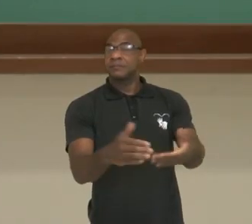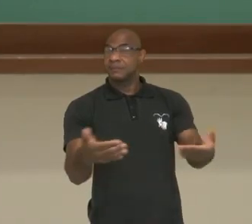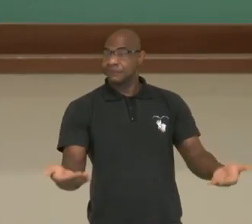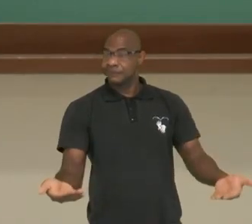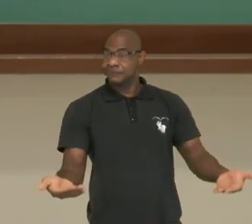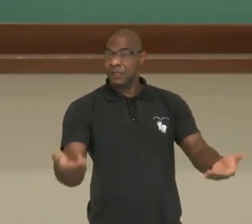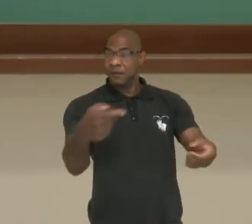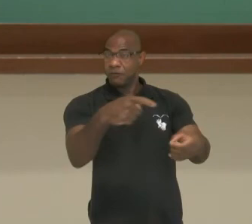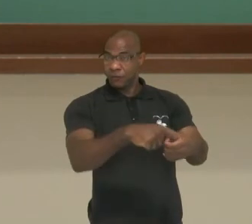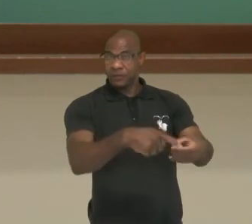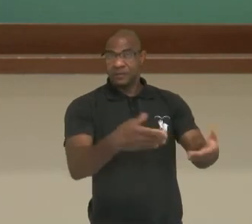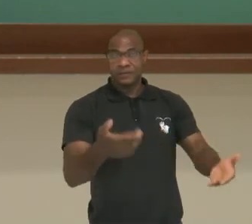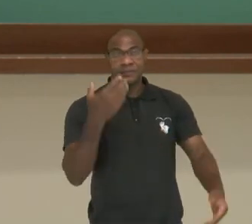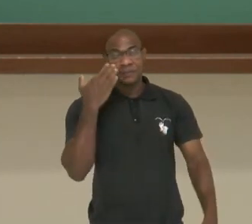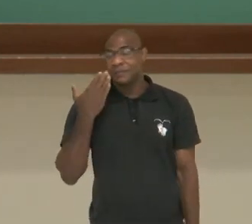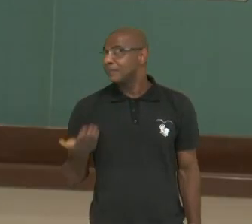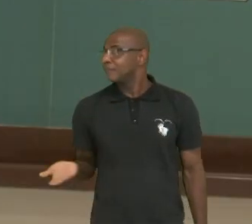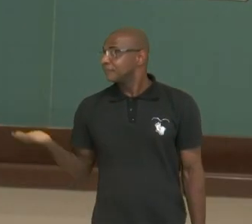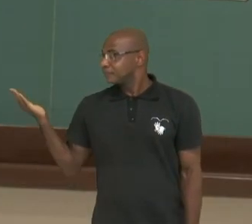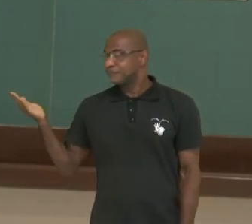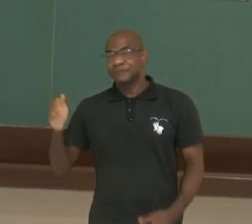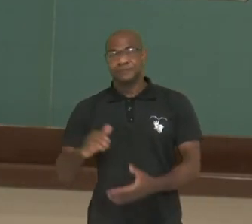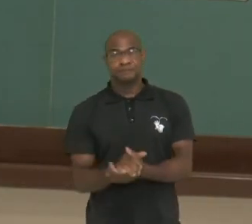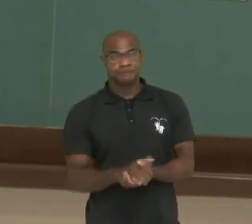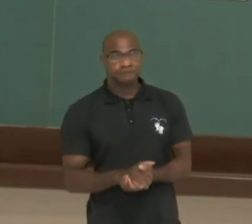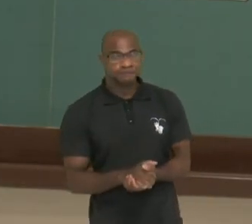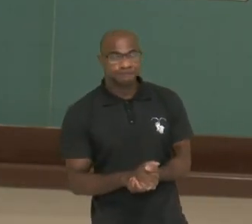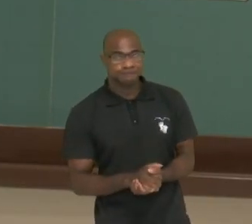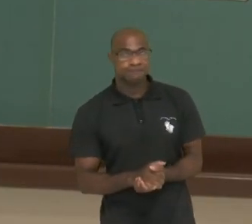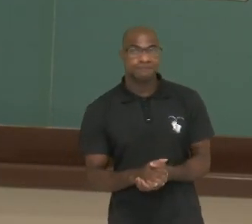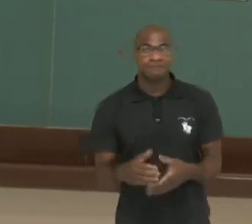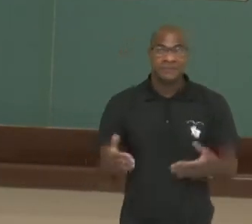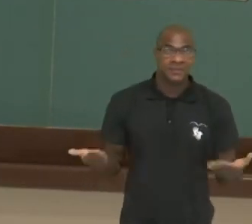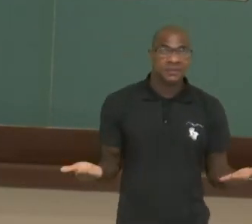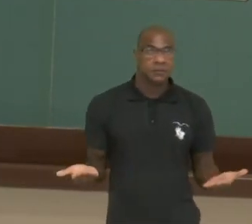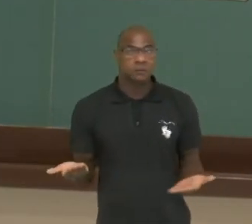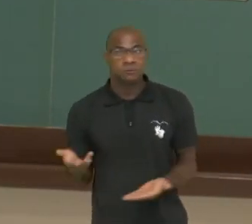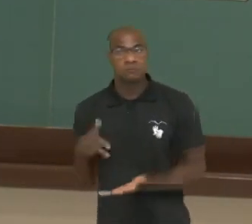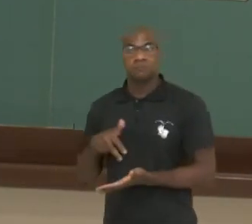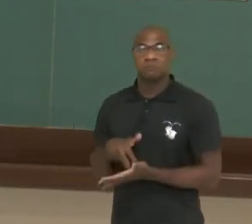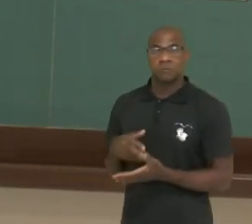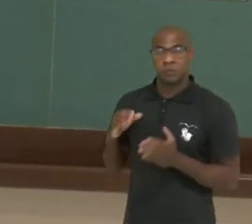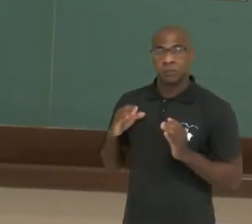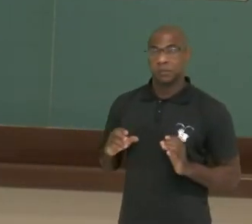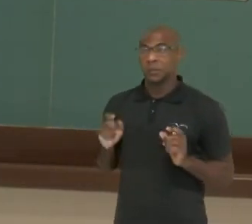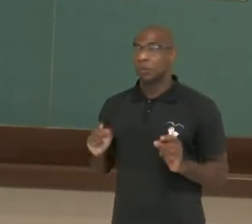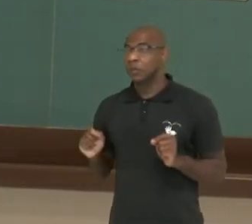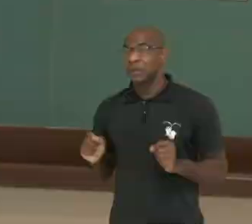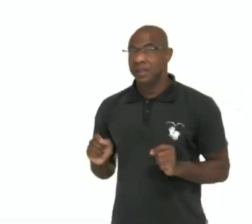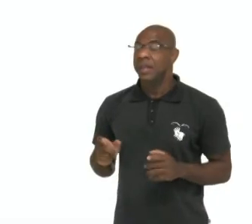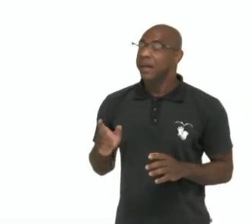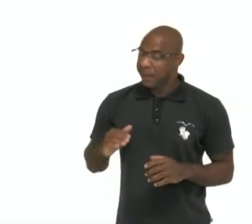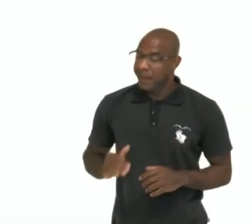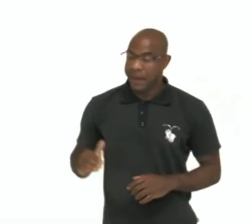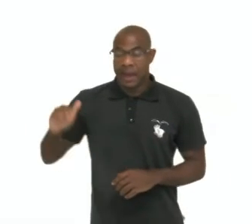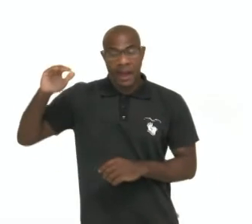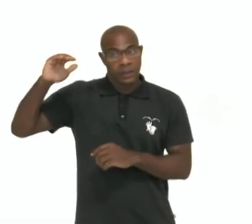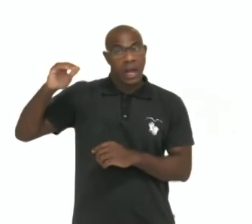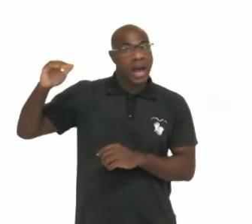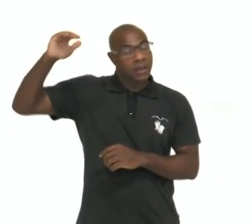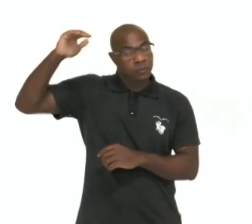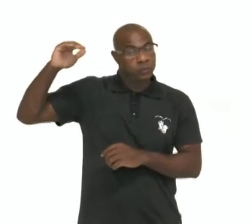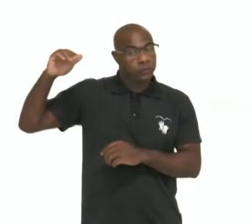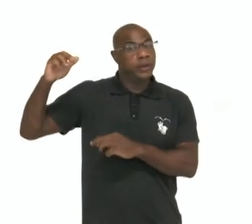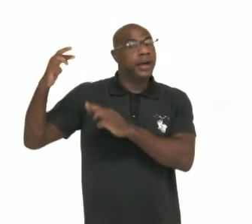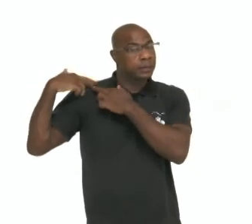Retornando então, como ficou a nossa sugestão, observem aqui comigo. Então, o posicionamento é de que cabe aos adultos responsáveis da